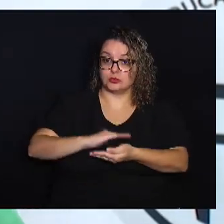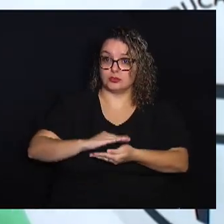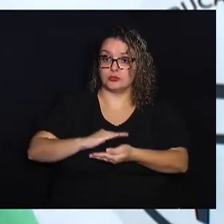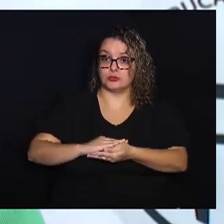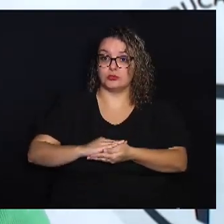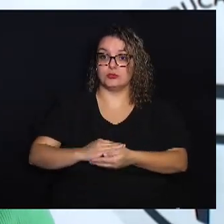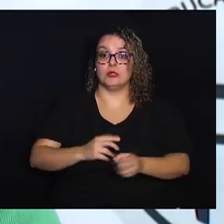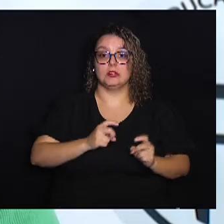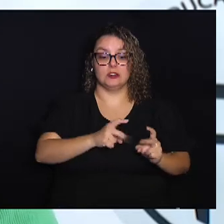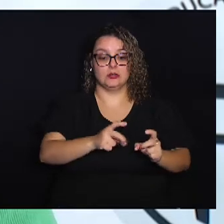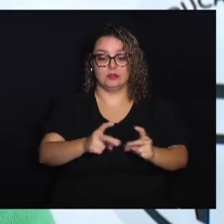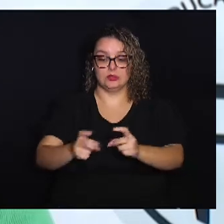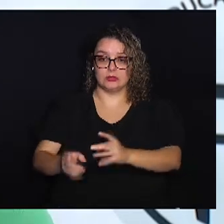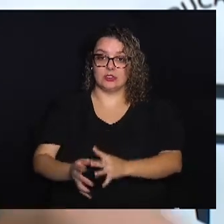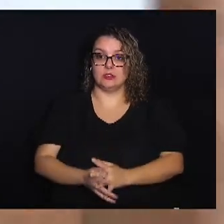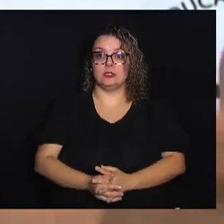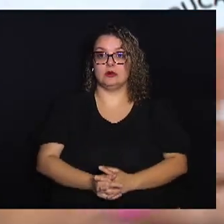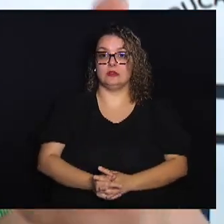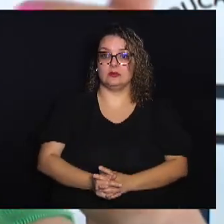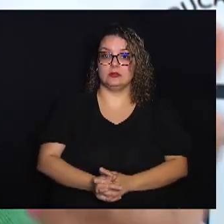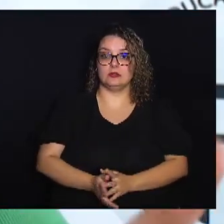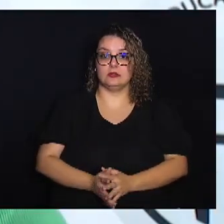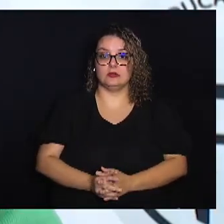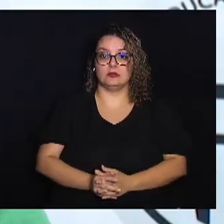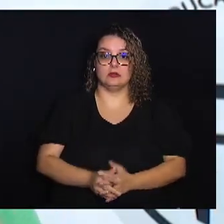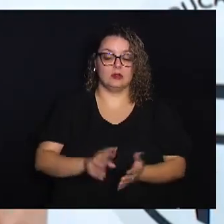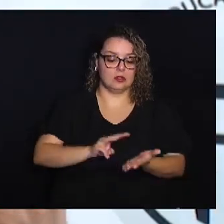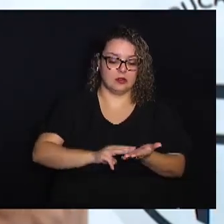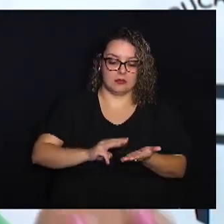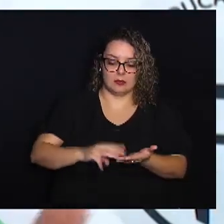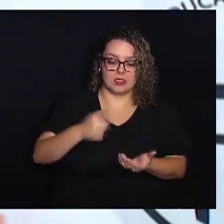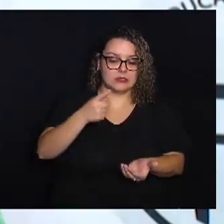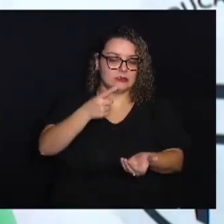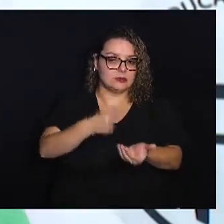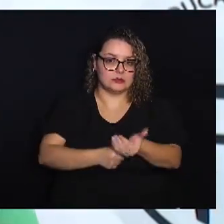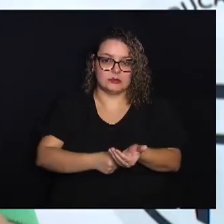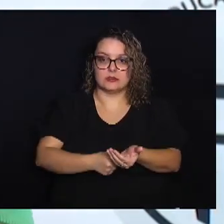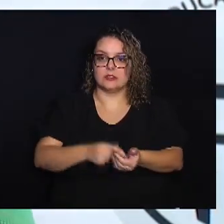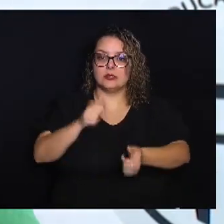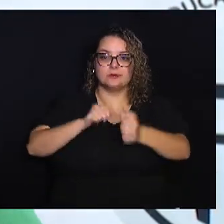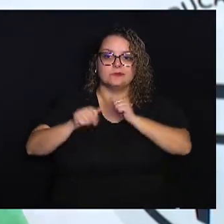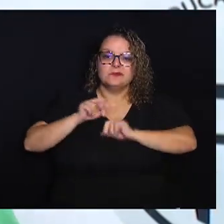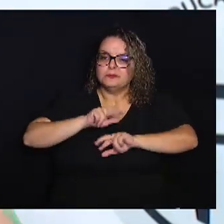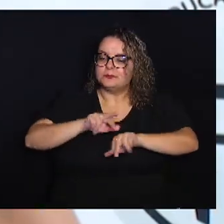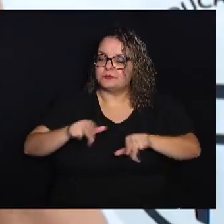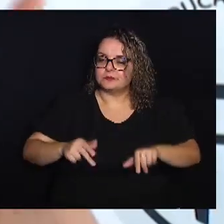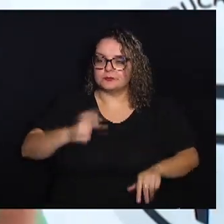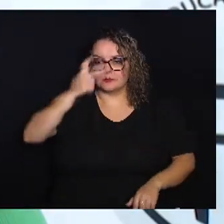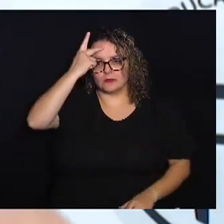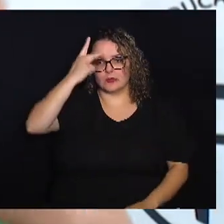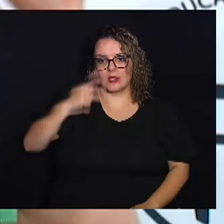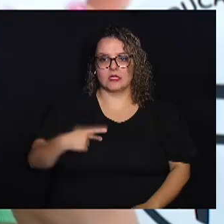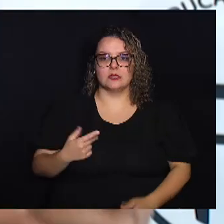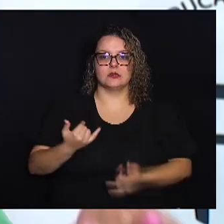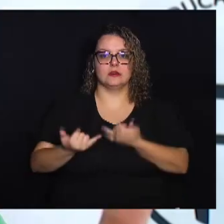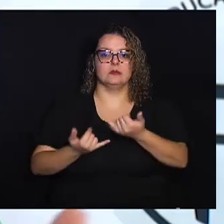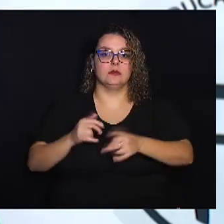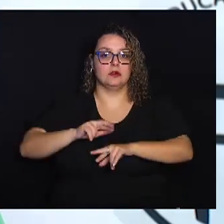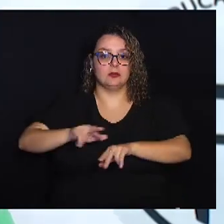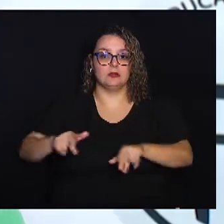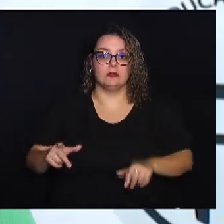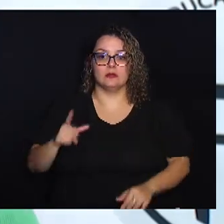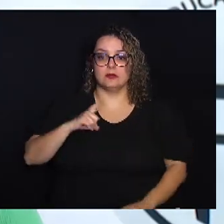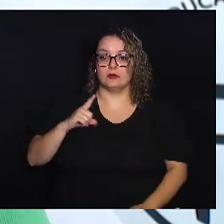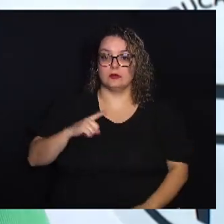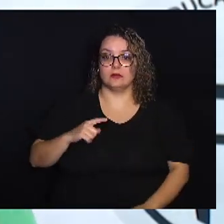da venda, né? Pastel, cachorro-quente, bebidas, das próprias brincadeiras, vai ter